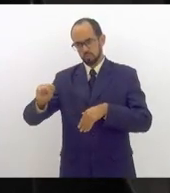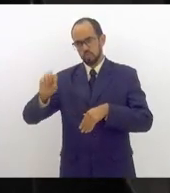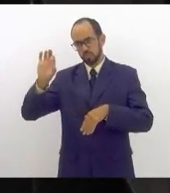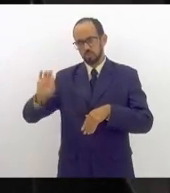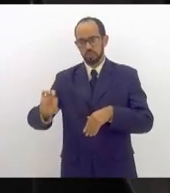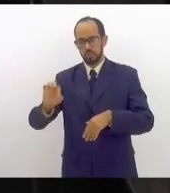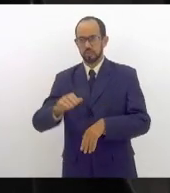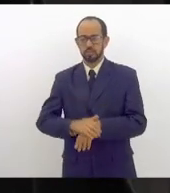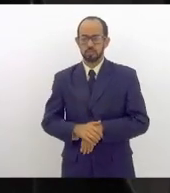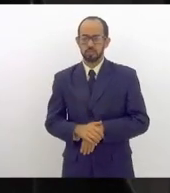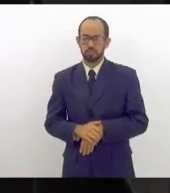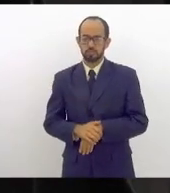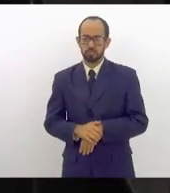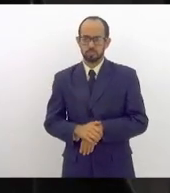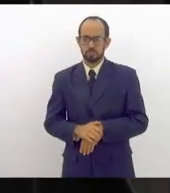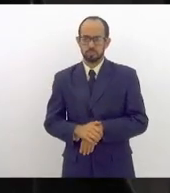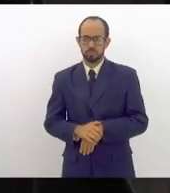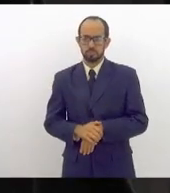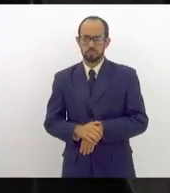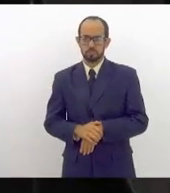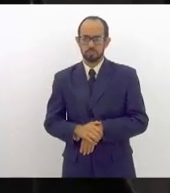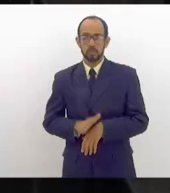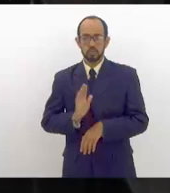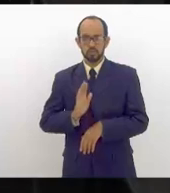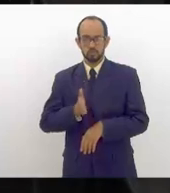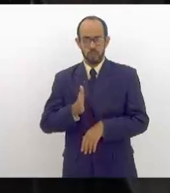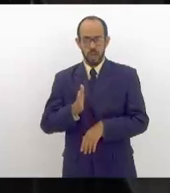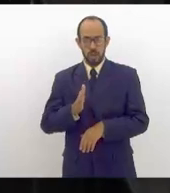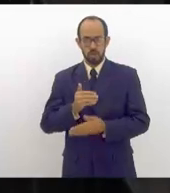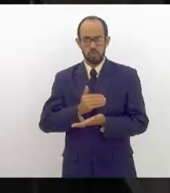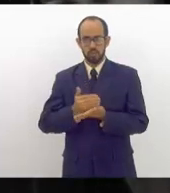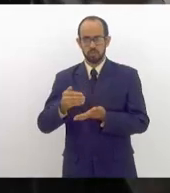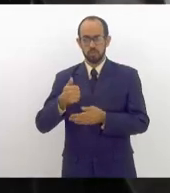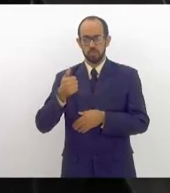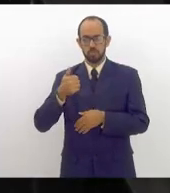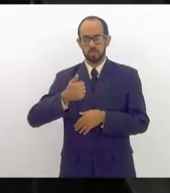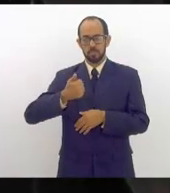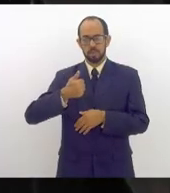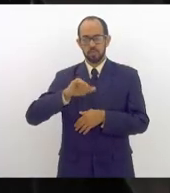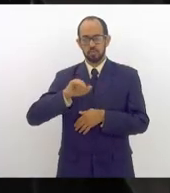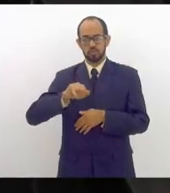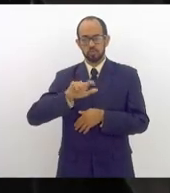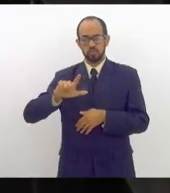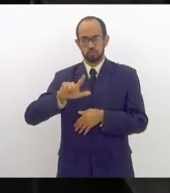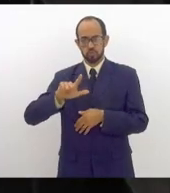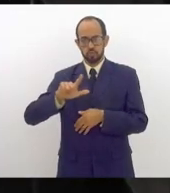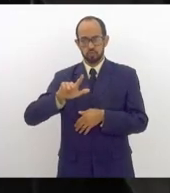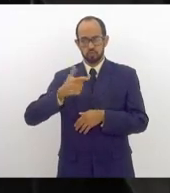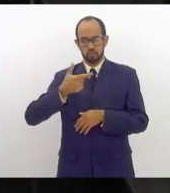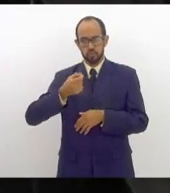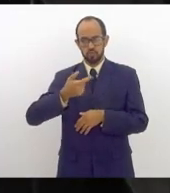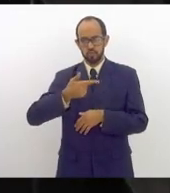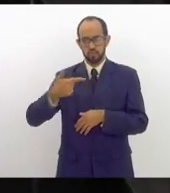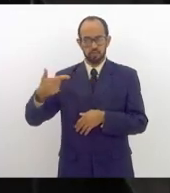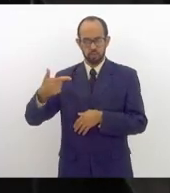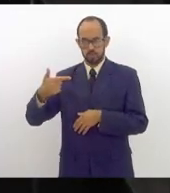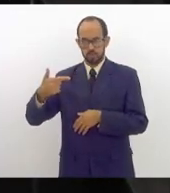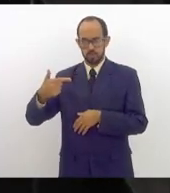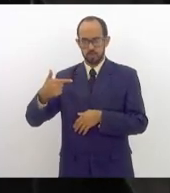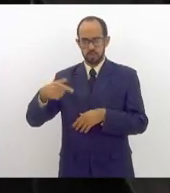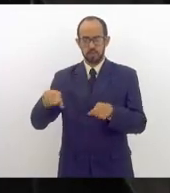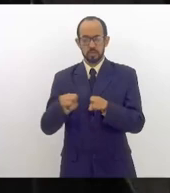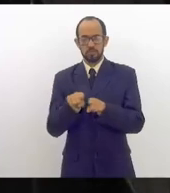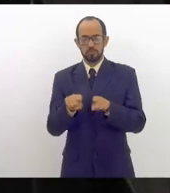18. Isso já está vigindo desde 1º de julho deste ano. E também adiciona a